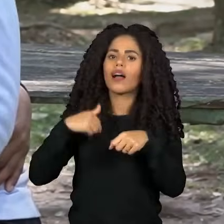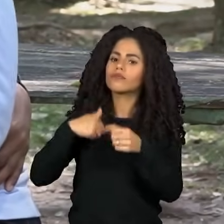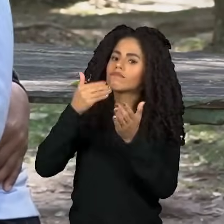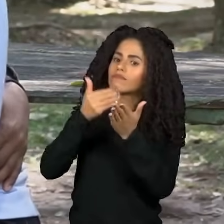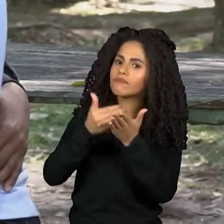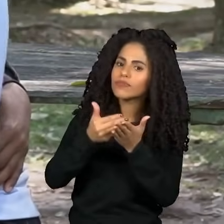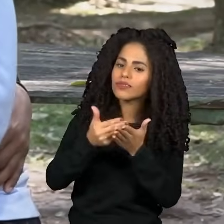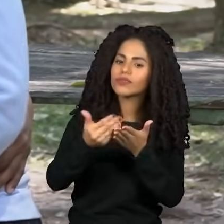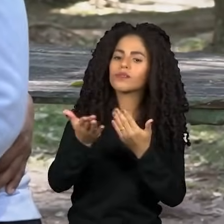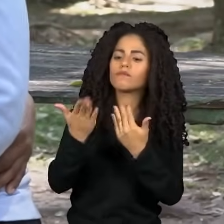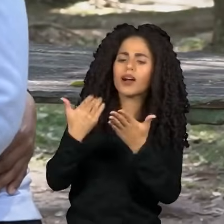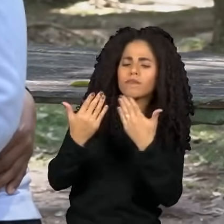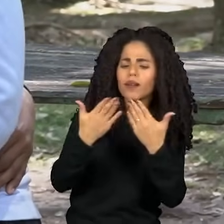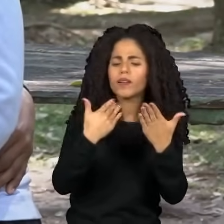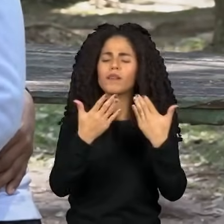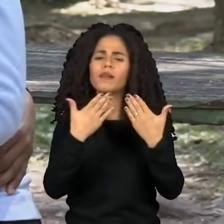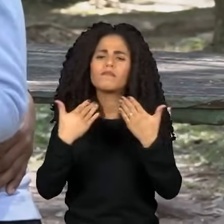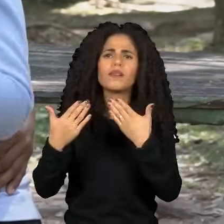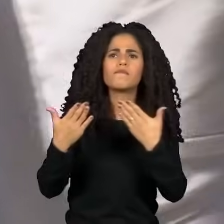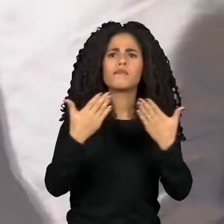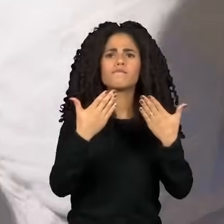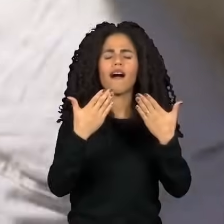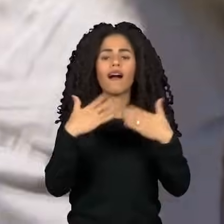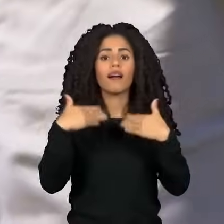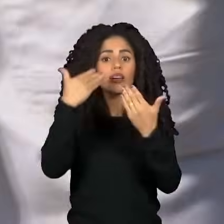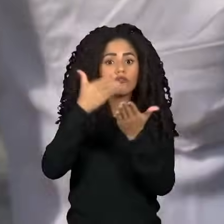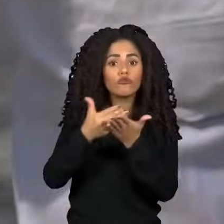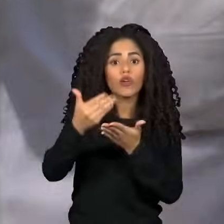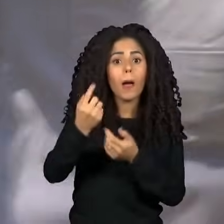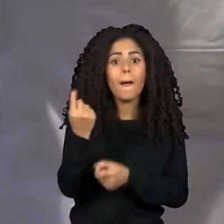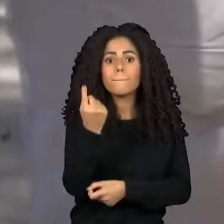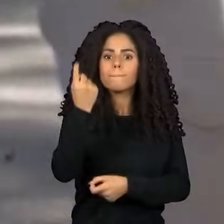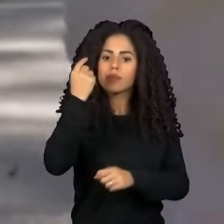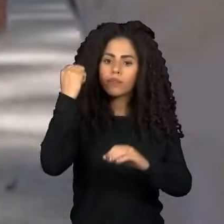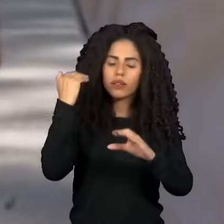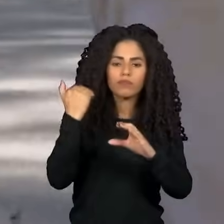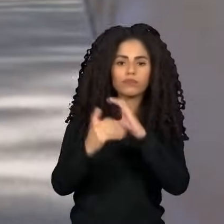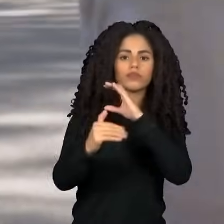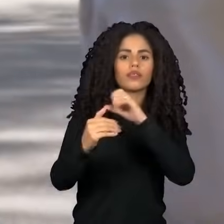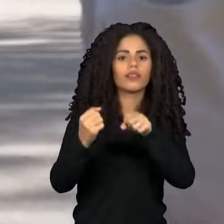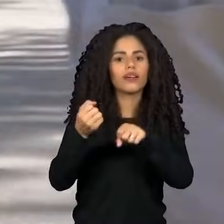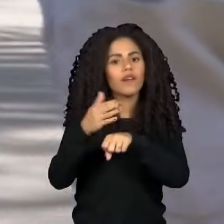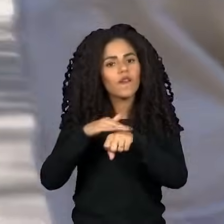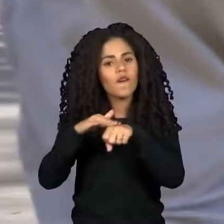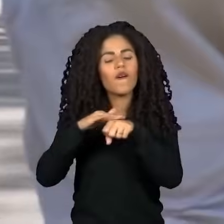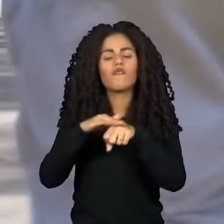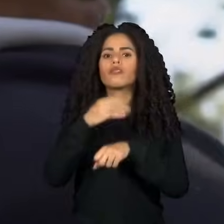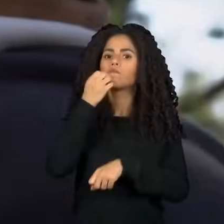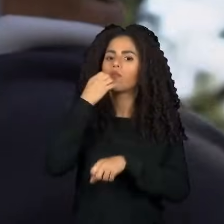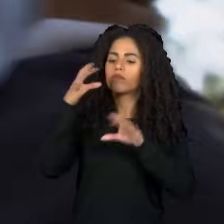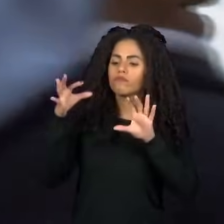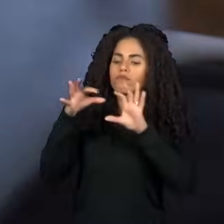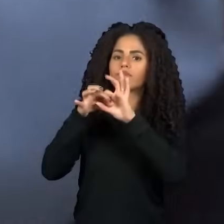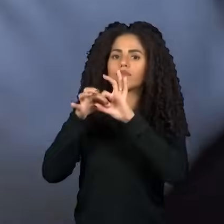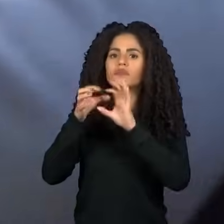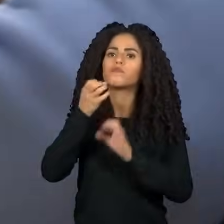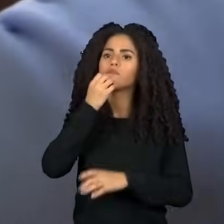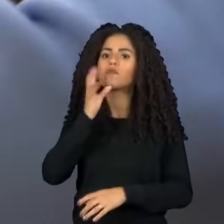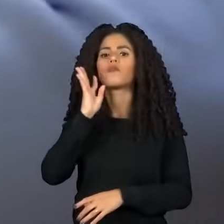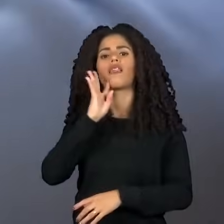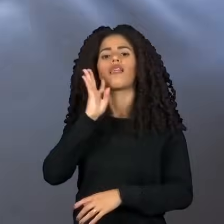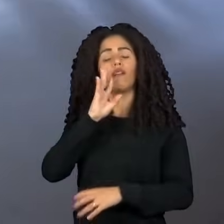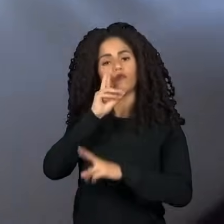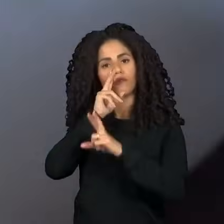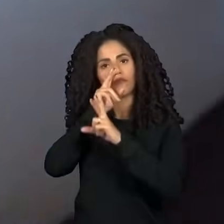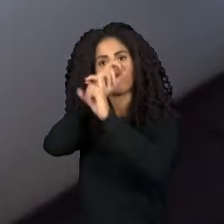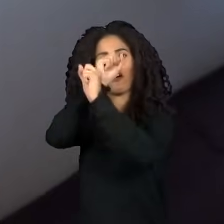a conversar e desde a primeira conversa que a gente teve, já teve uma conexão bem, né, assim, muito